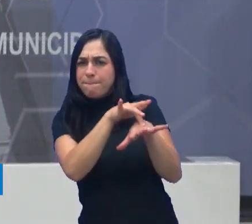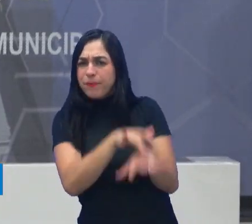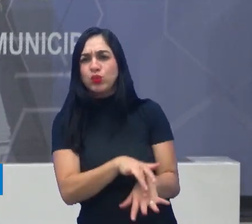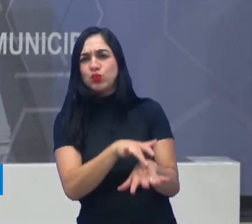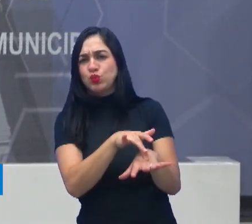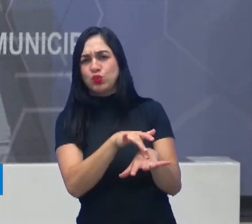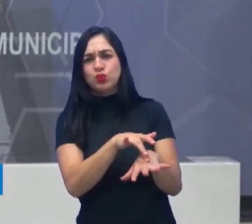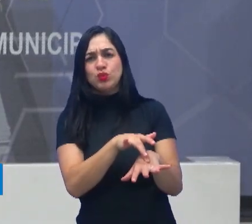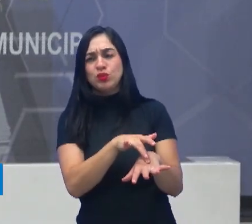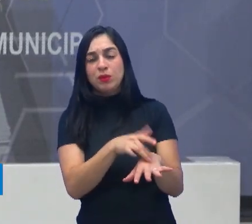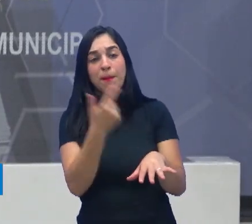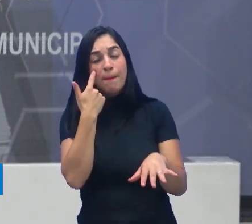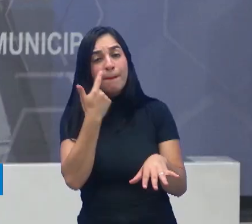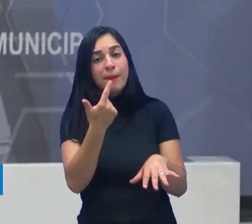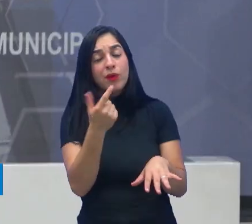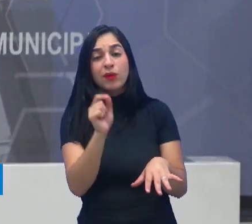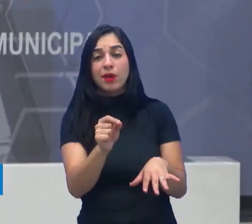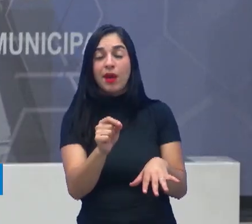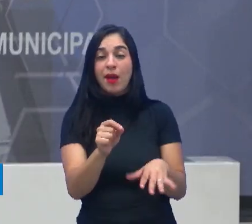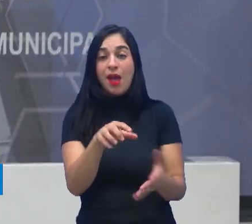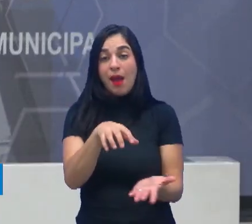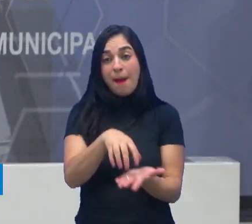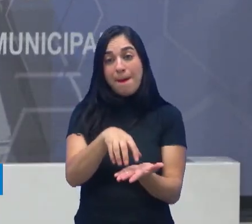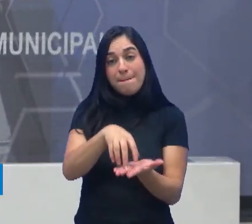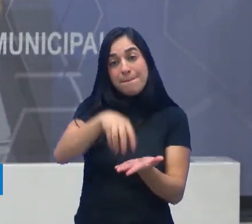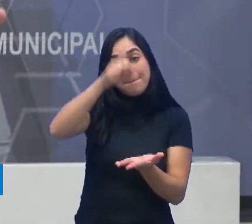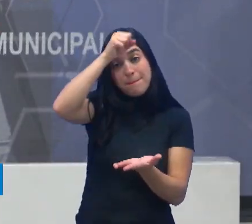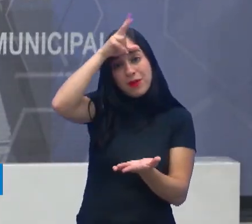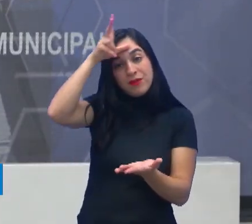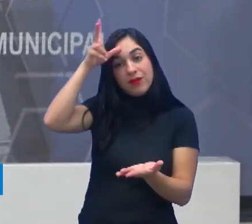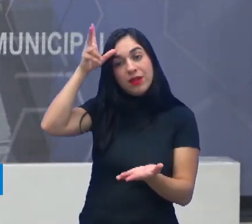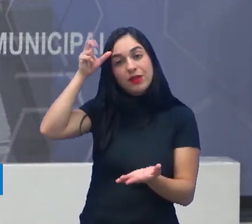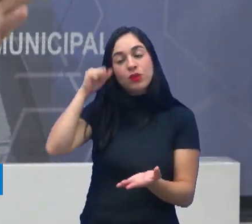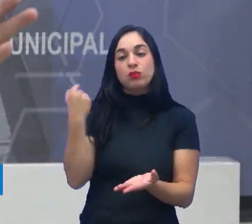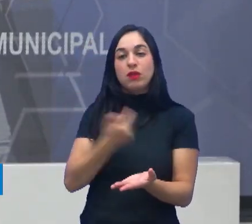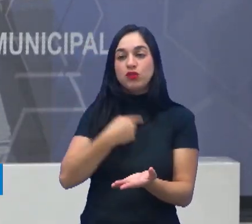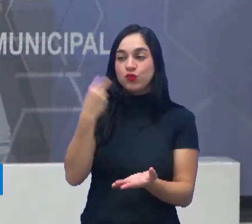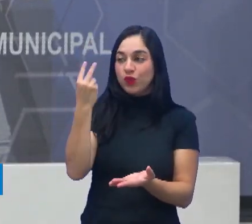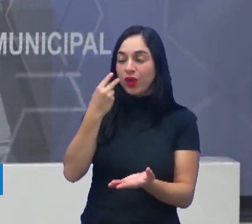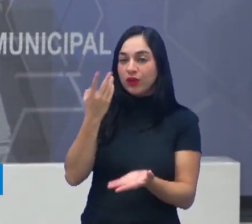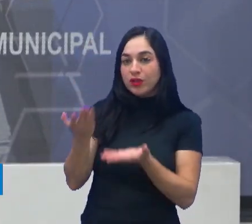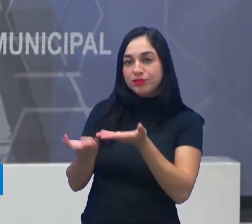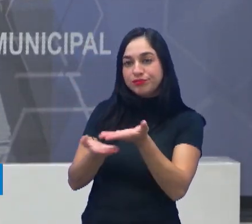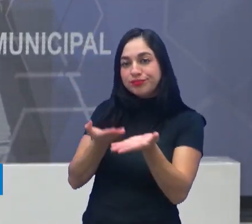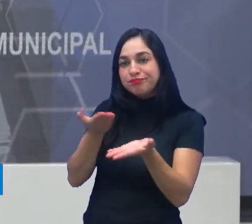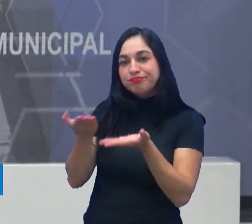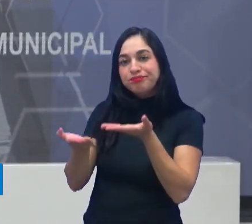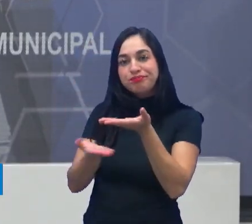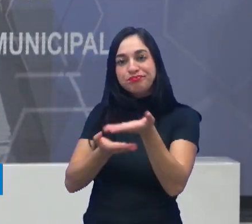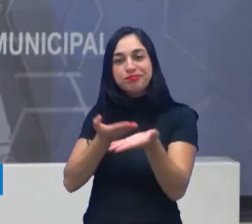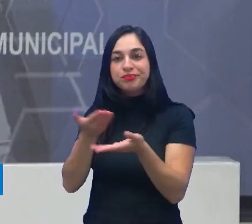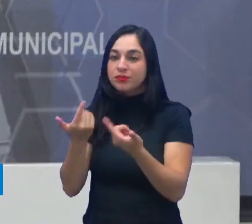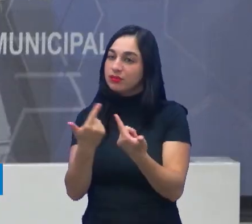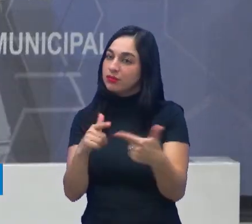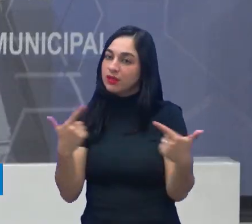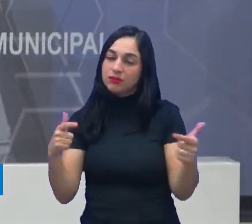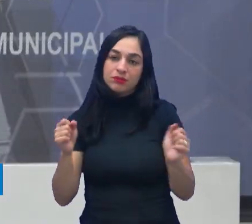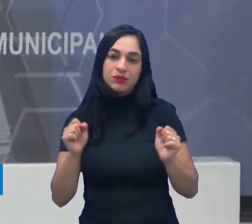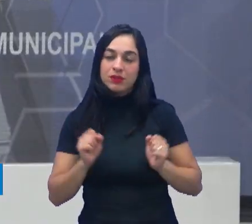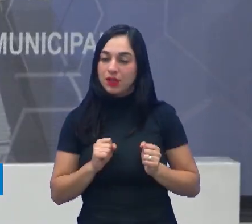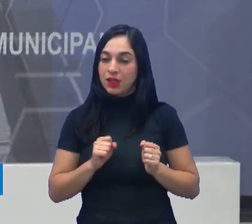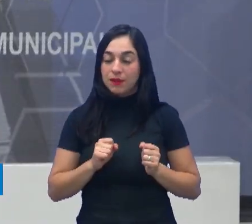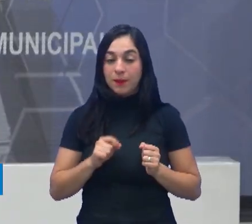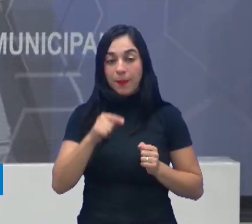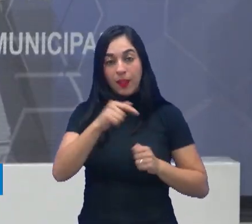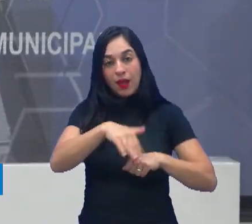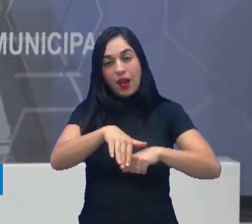existe uma comunicação dentro da prefeitura. No lado oposto, foi implantado também uma ciclofaixa, uma faixa dentro